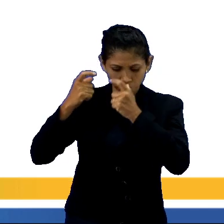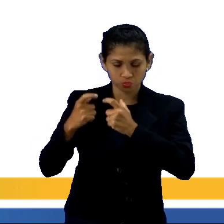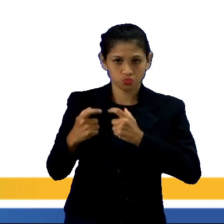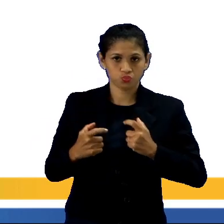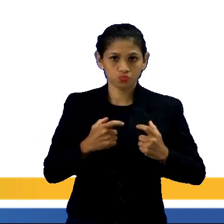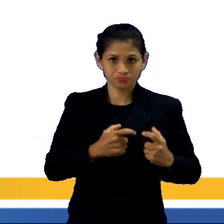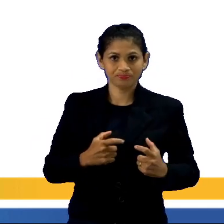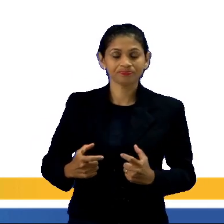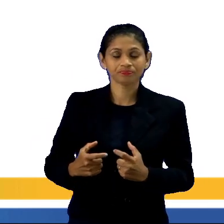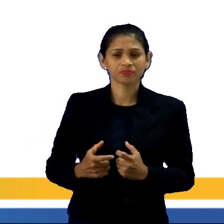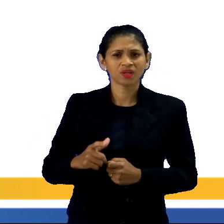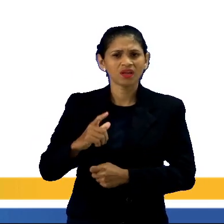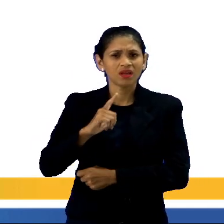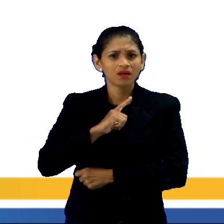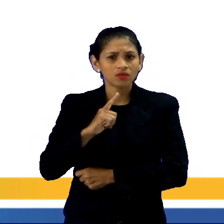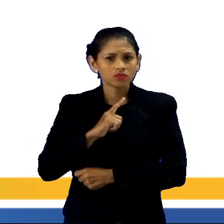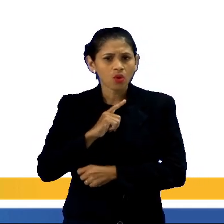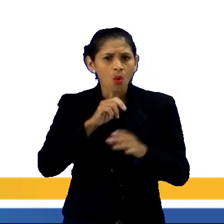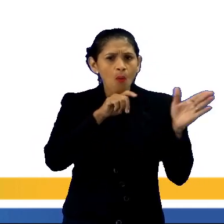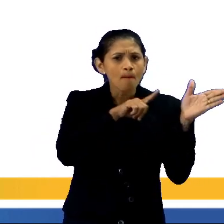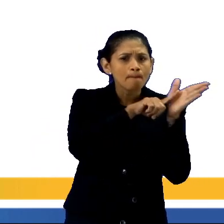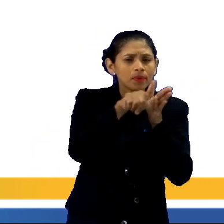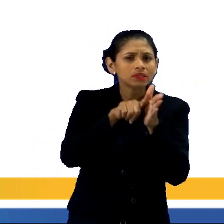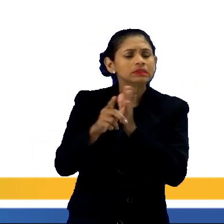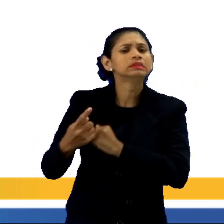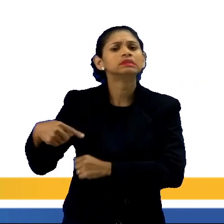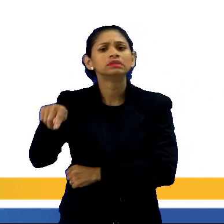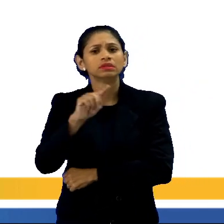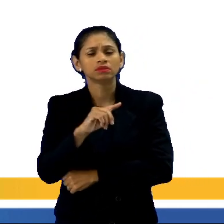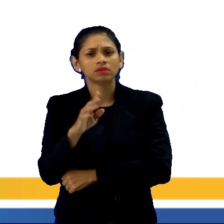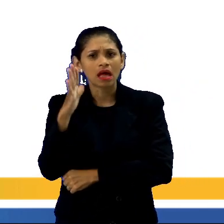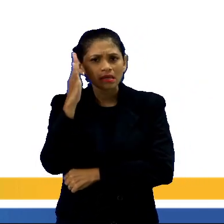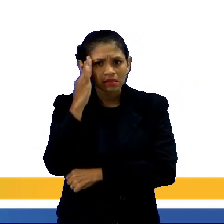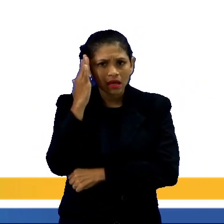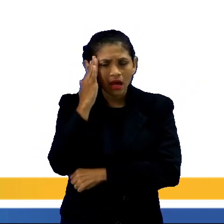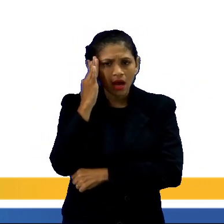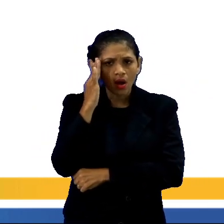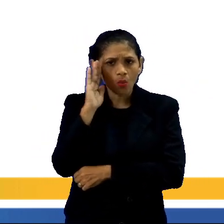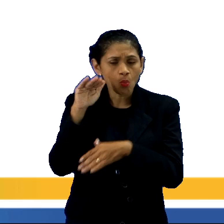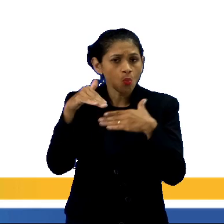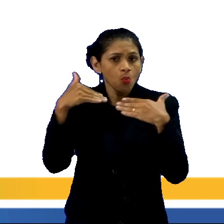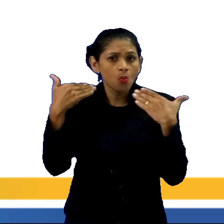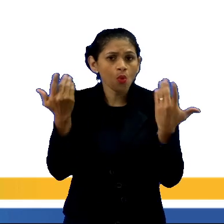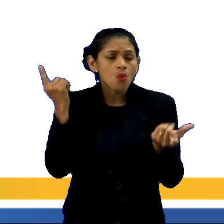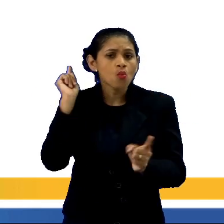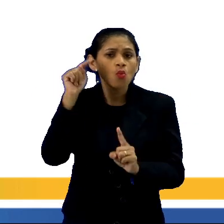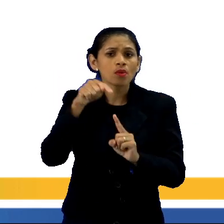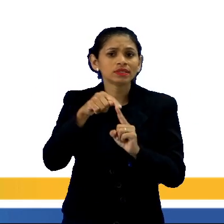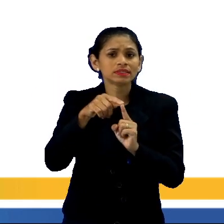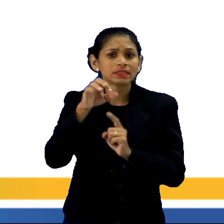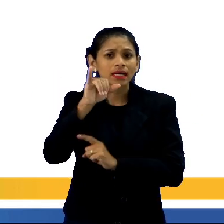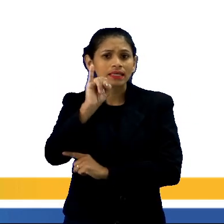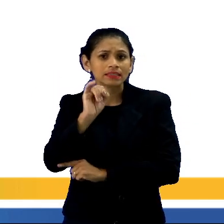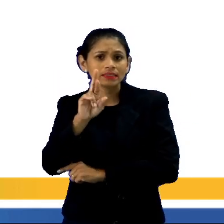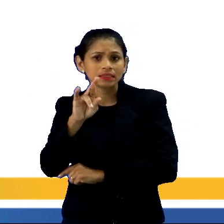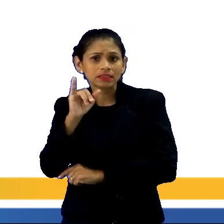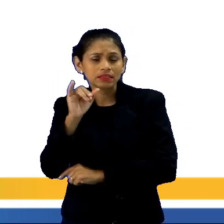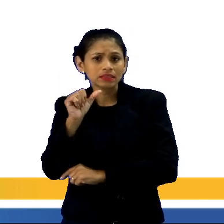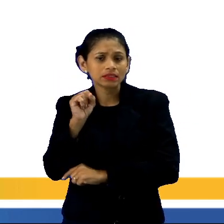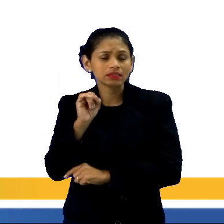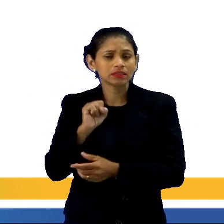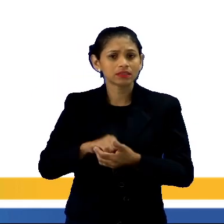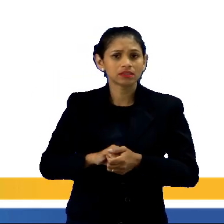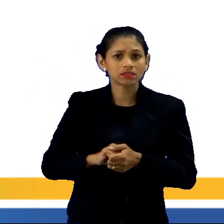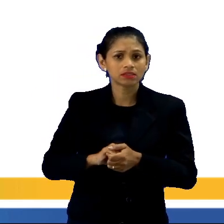para vocês. A começar, eu tenho o seguinte: você sabe qual é a função da íris, da lente e da